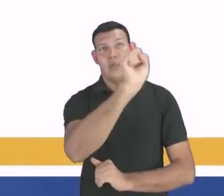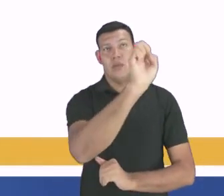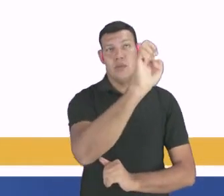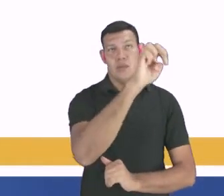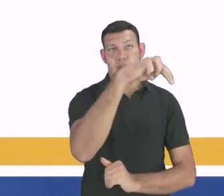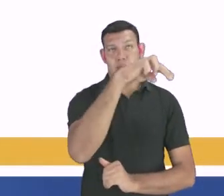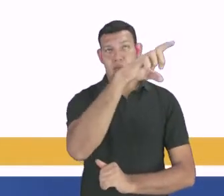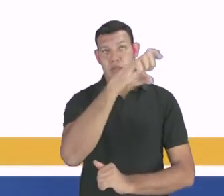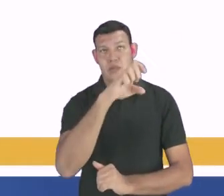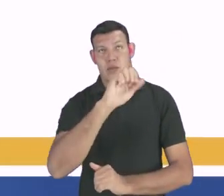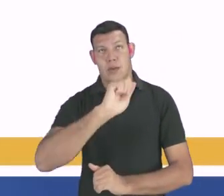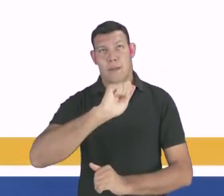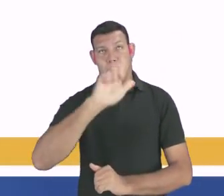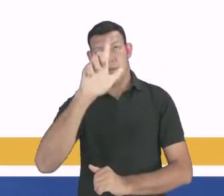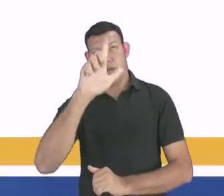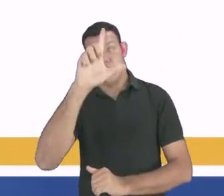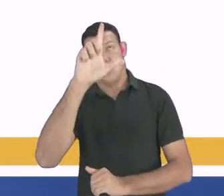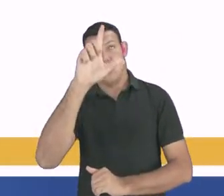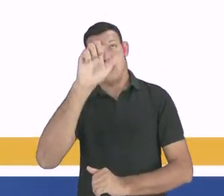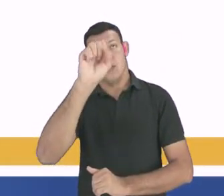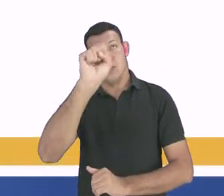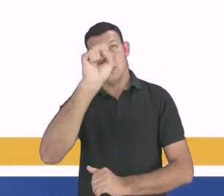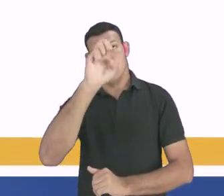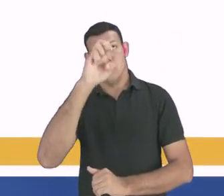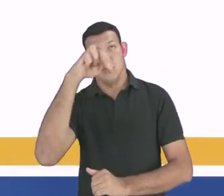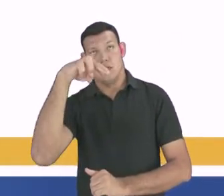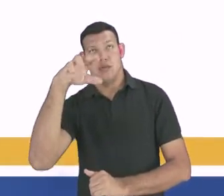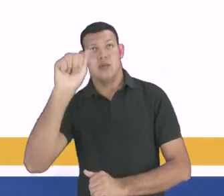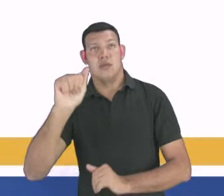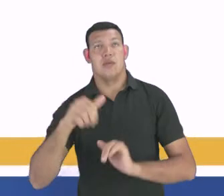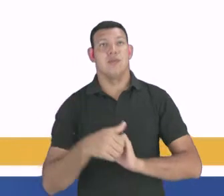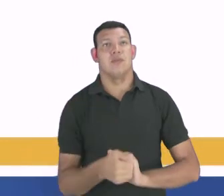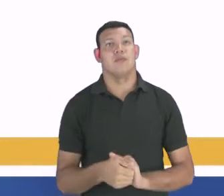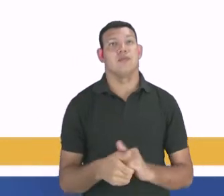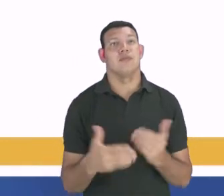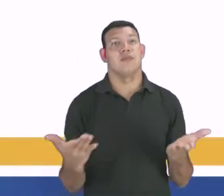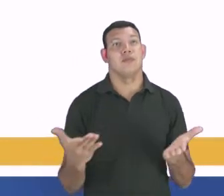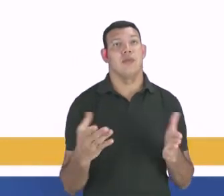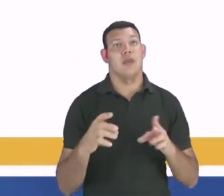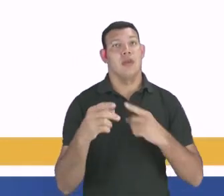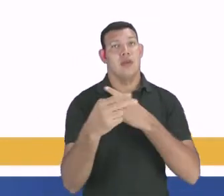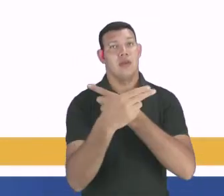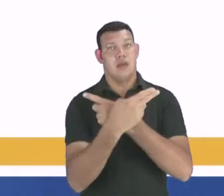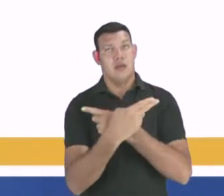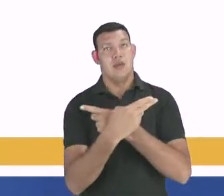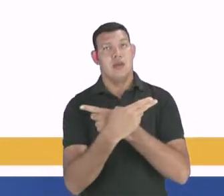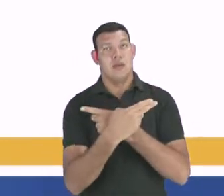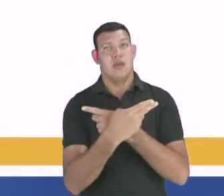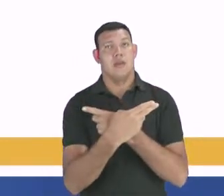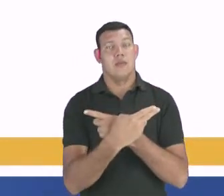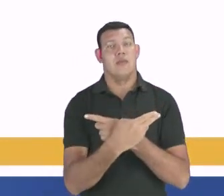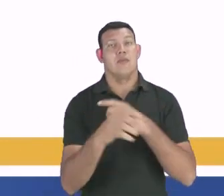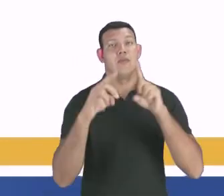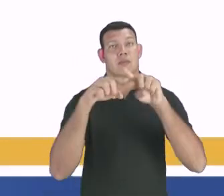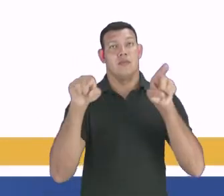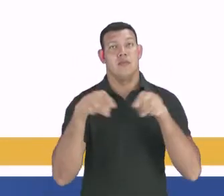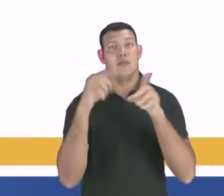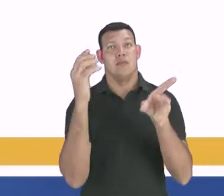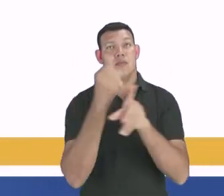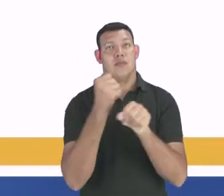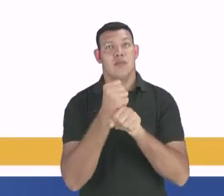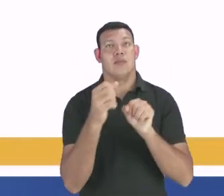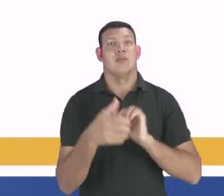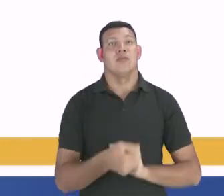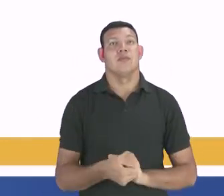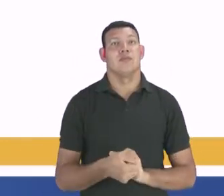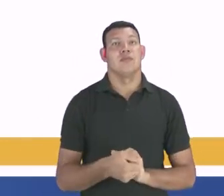bem? Então, por exemplo, ao resolvermos a inequação seno de x maior que o seno de 7π sobre 6, ou